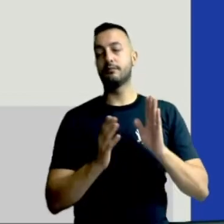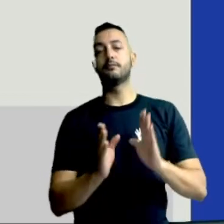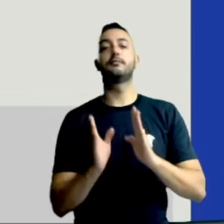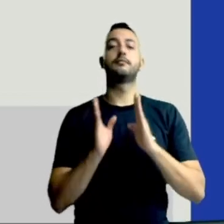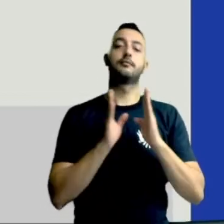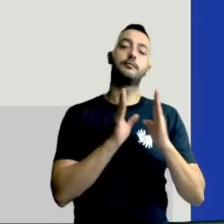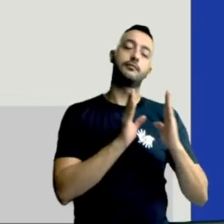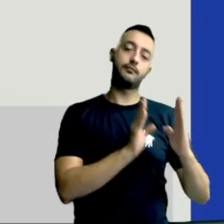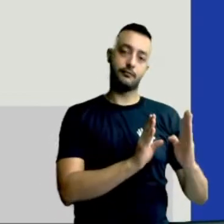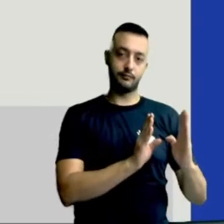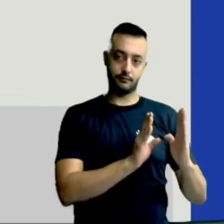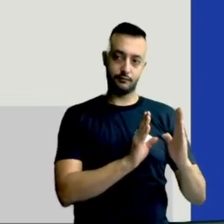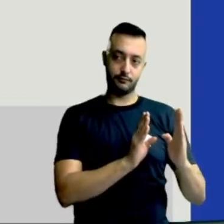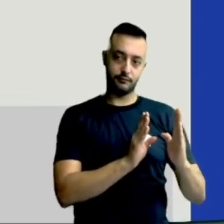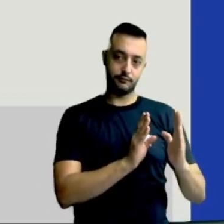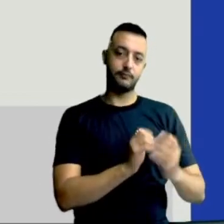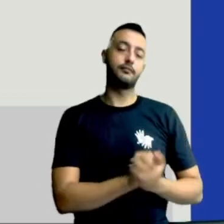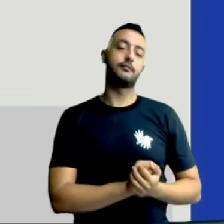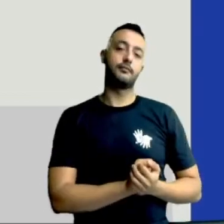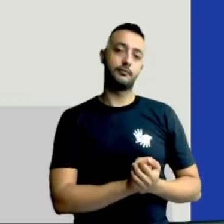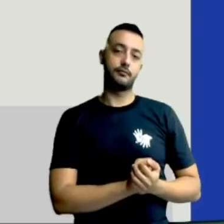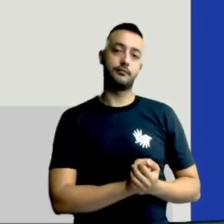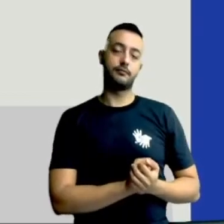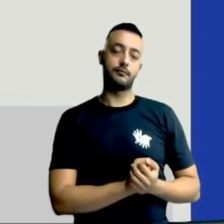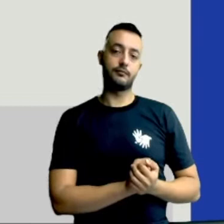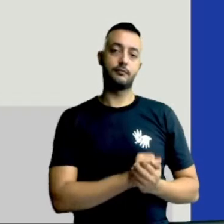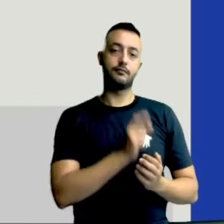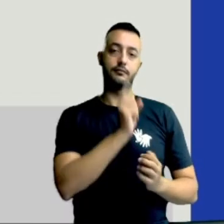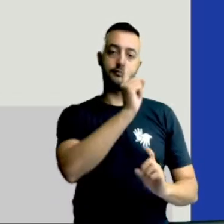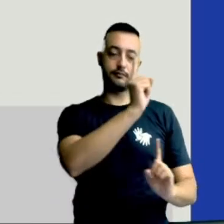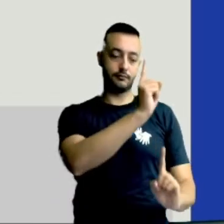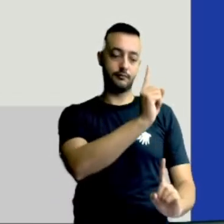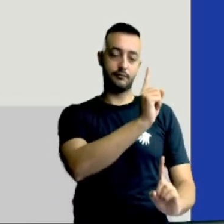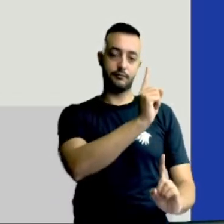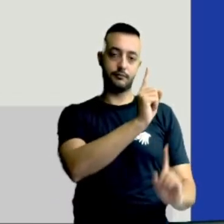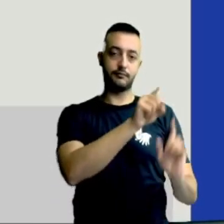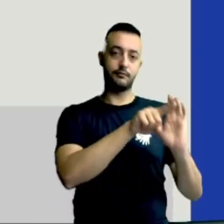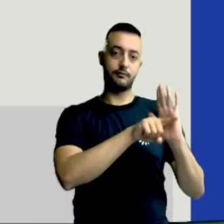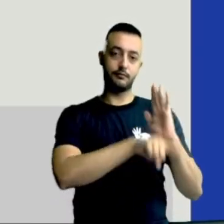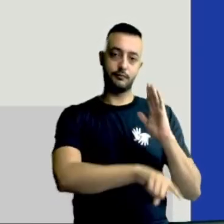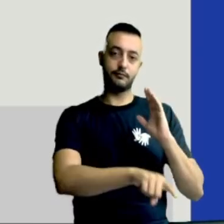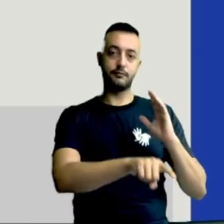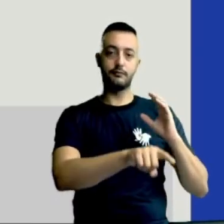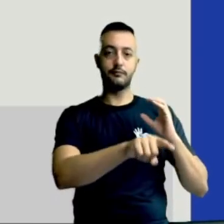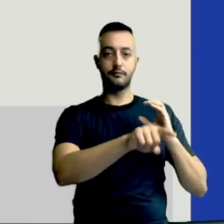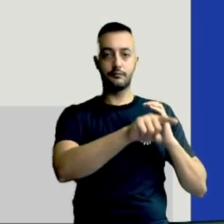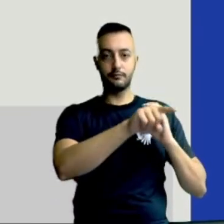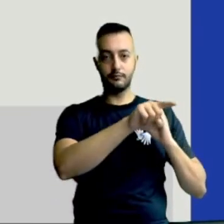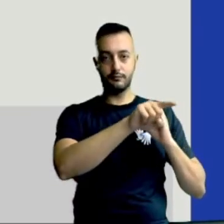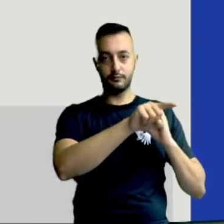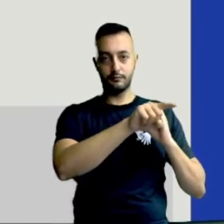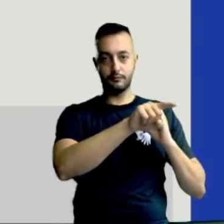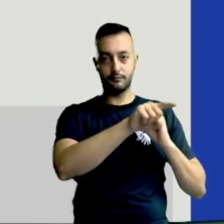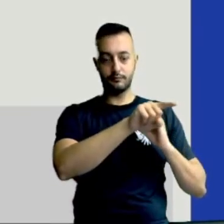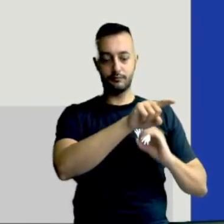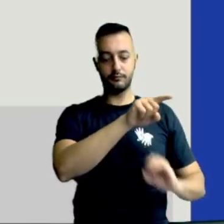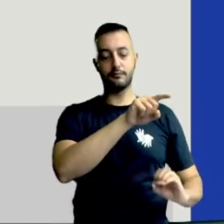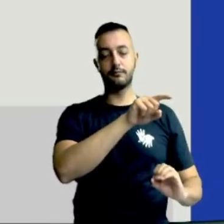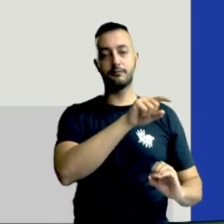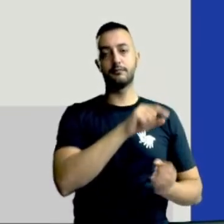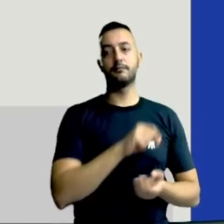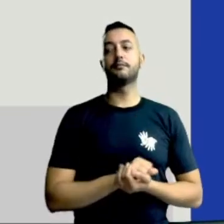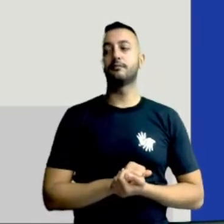casa das centenas de milhar. 1 menos 1 é igual a